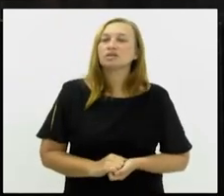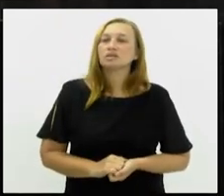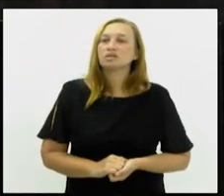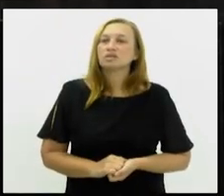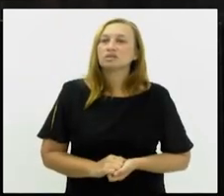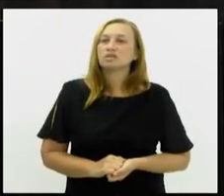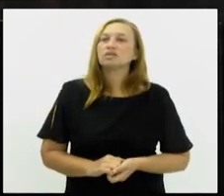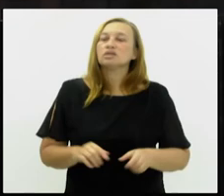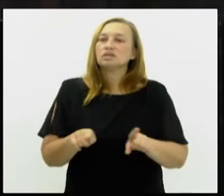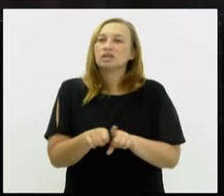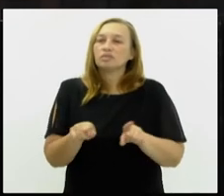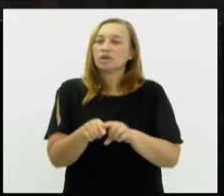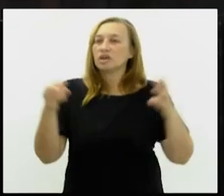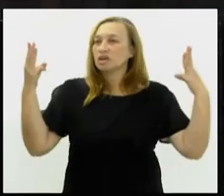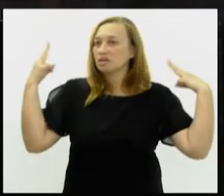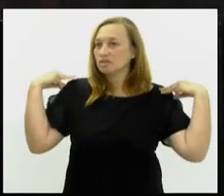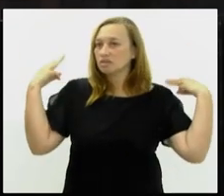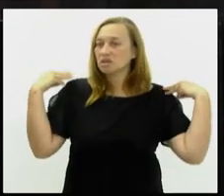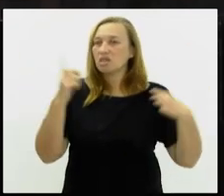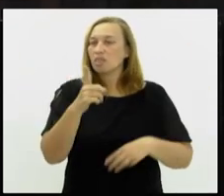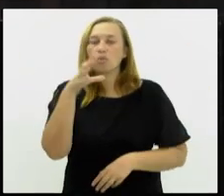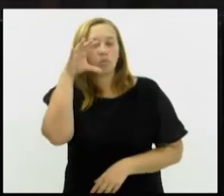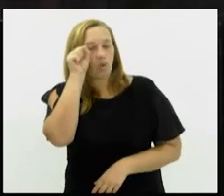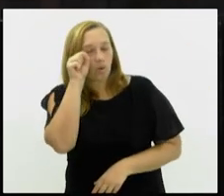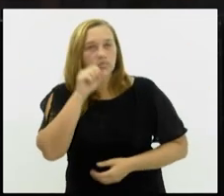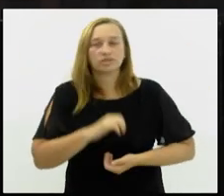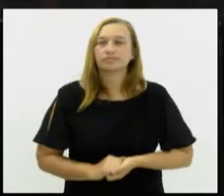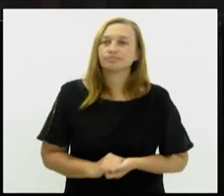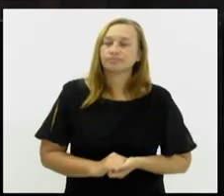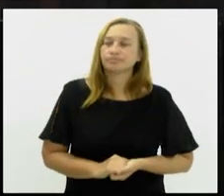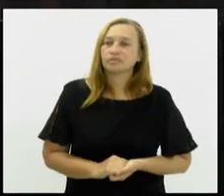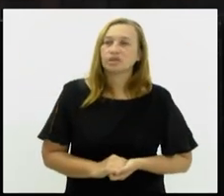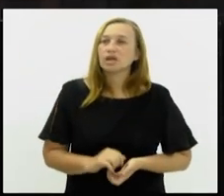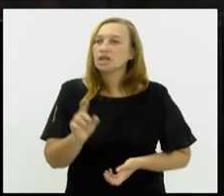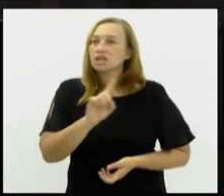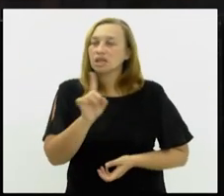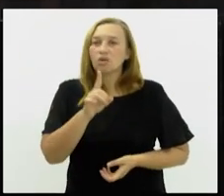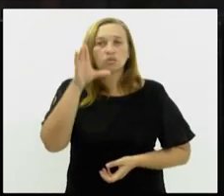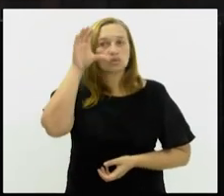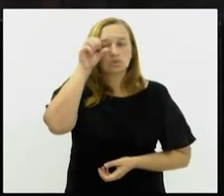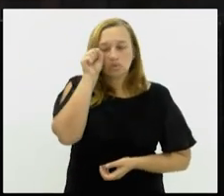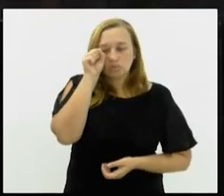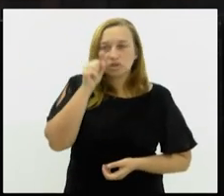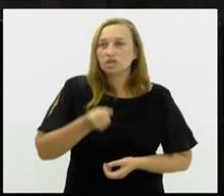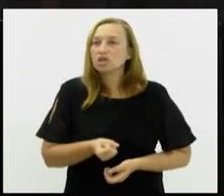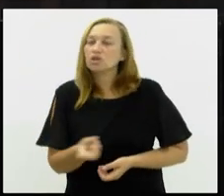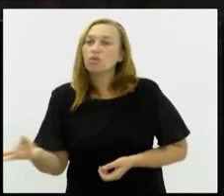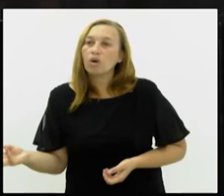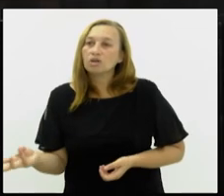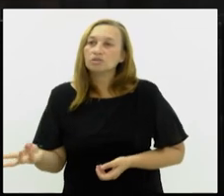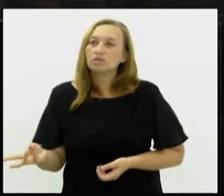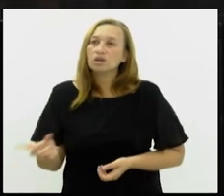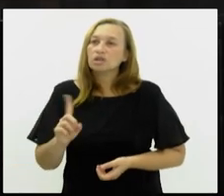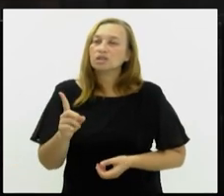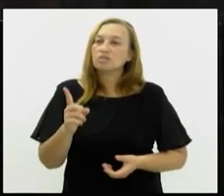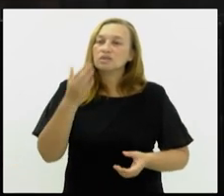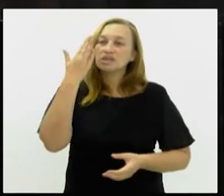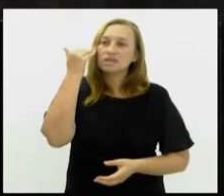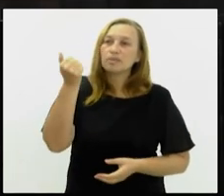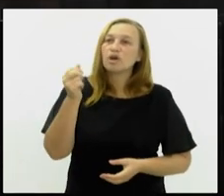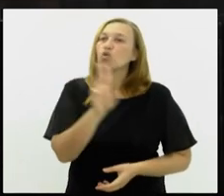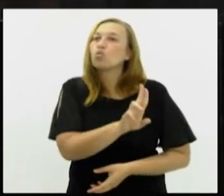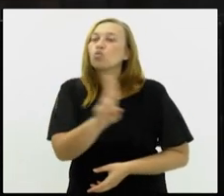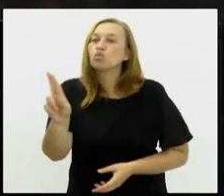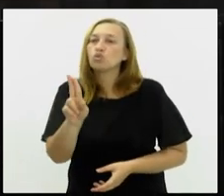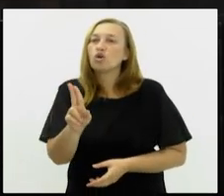vitimou também Anderson, não dorme, e é isso. Não vão dormir enquanto não descobrirmos